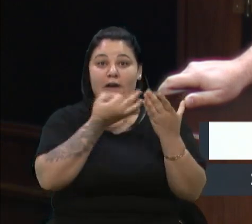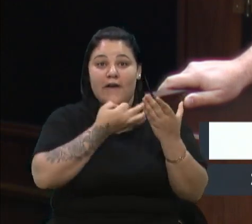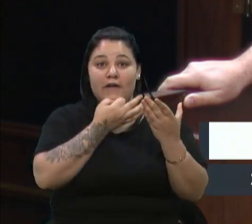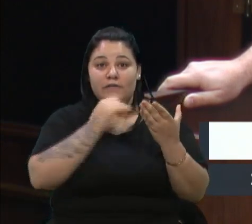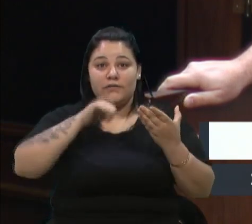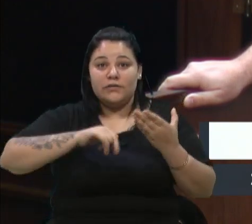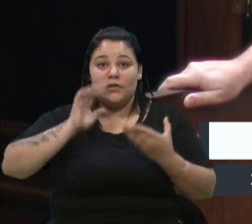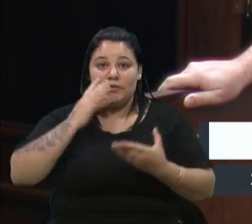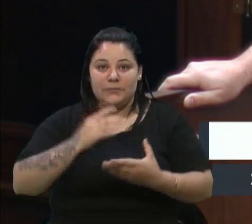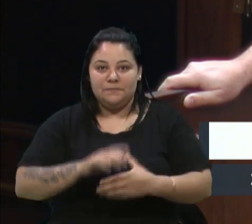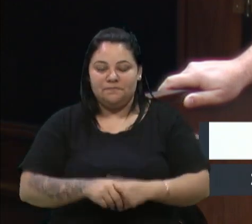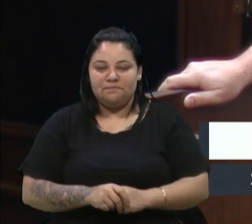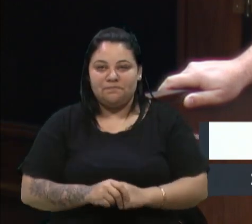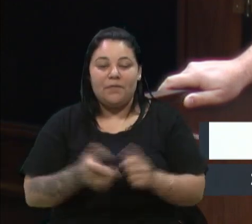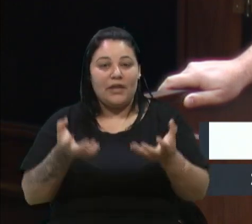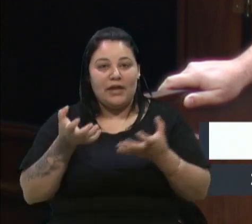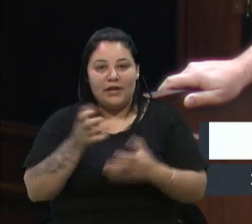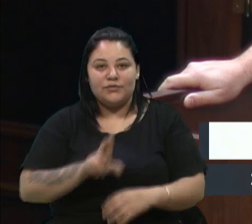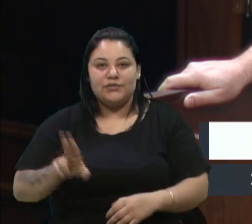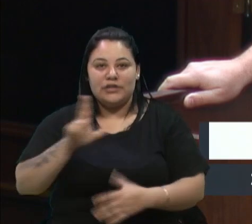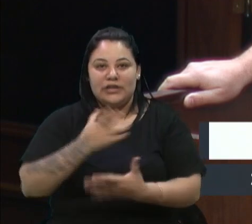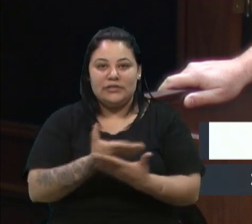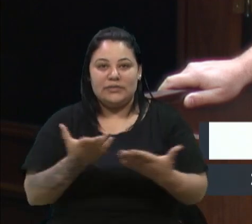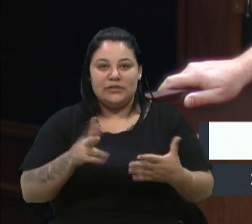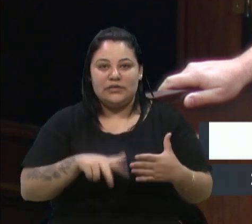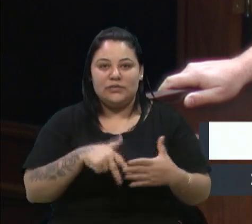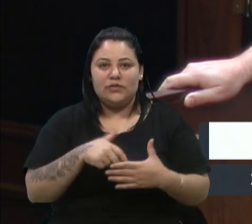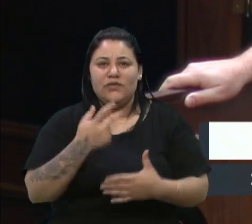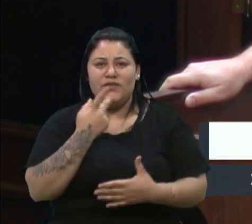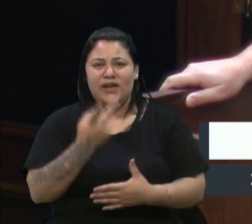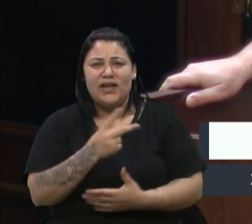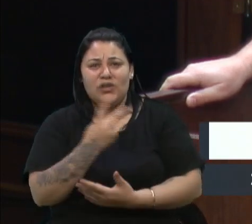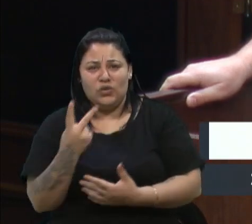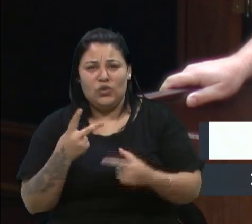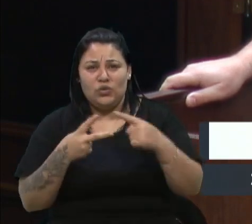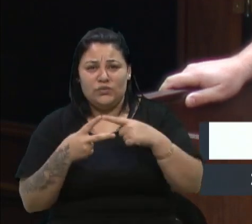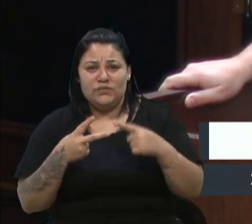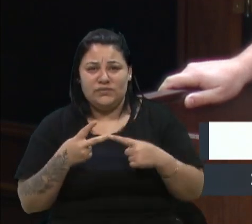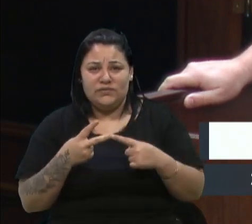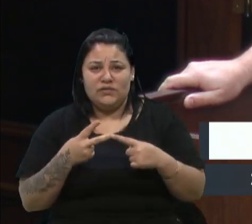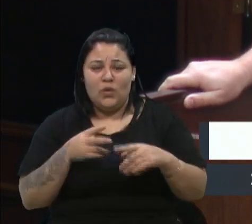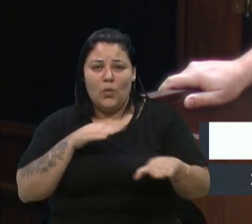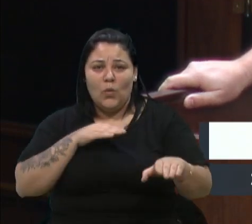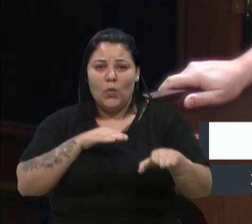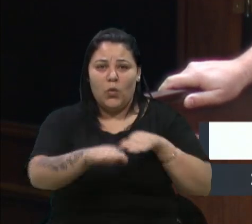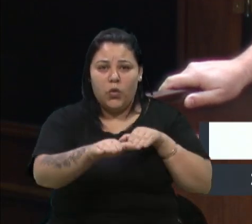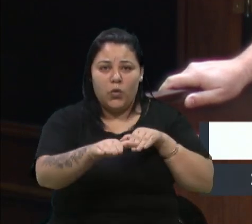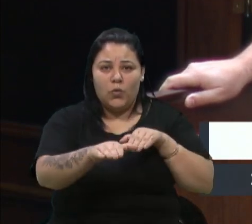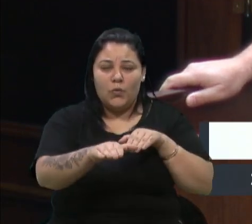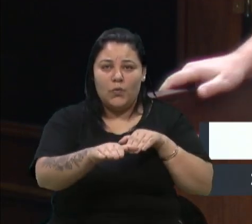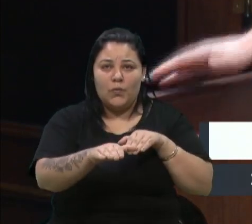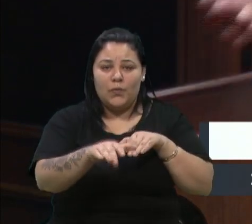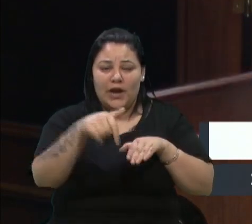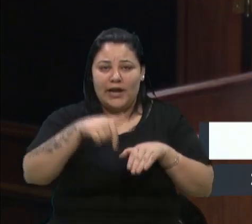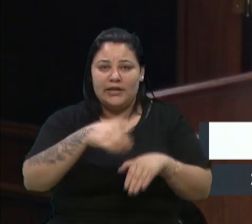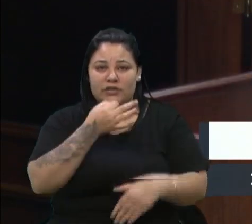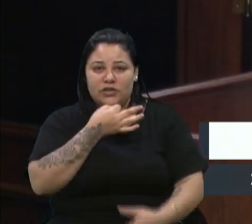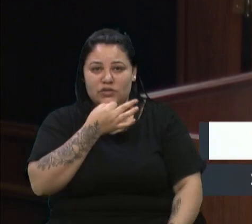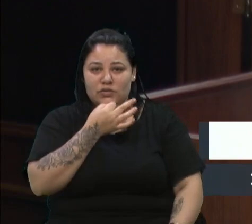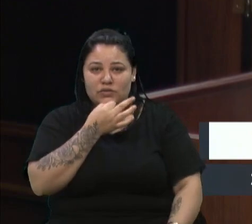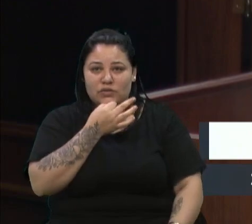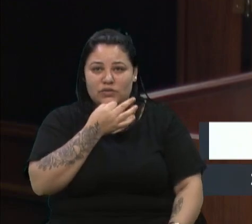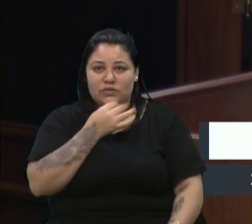E eu uso esse momento, inclusive, eu vou falar sobre dois eventos de corrida aqui de Caxias do Sul, mas eu começo pela